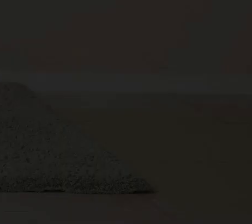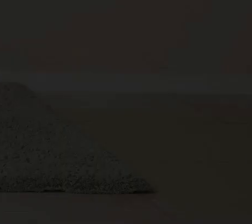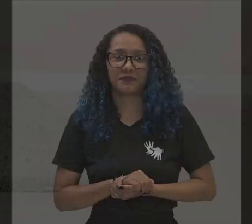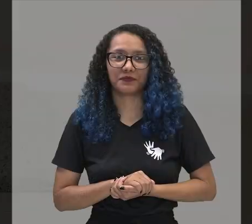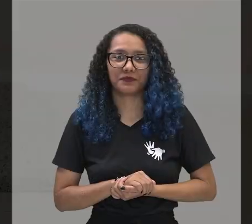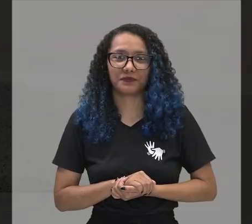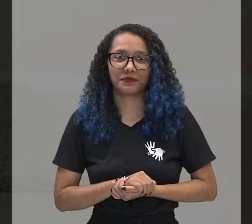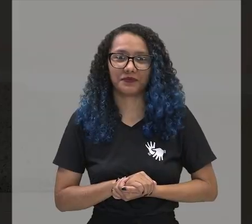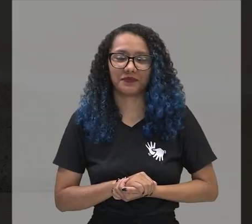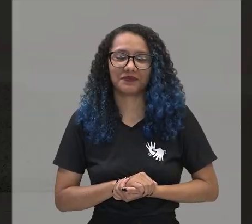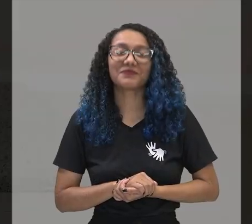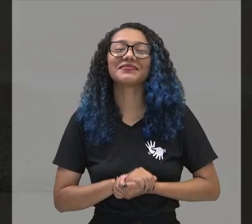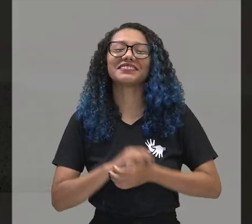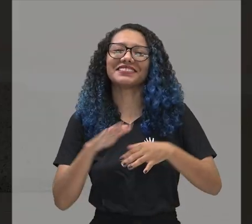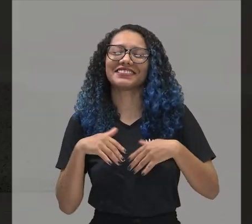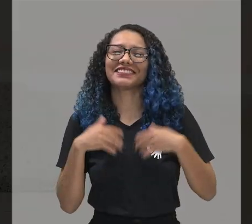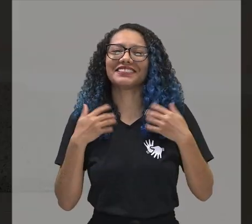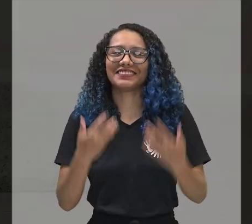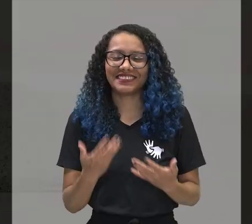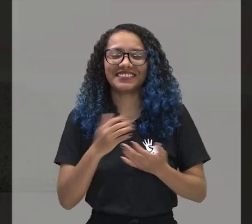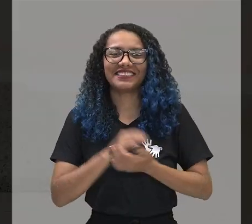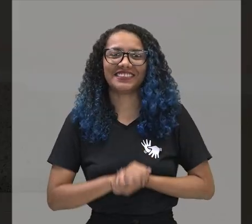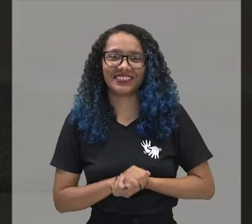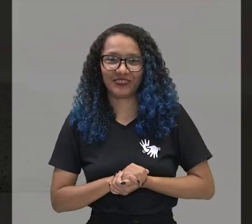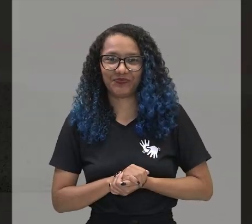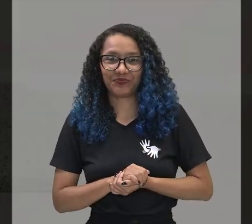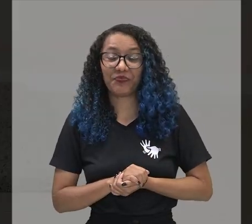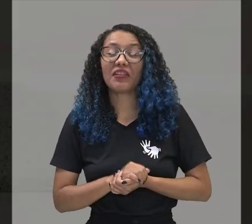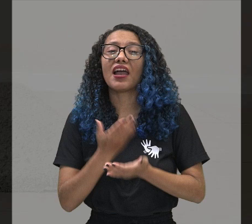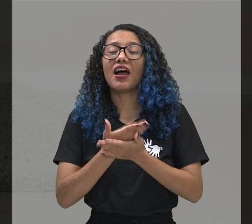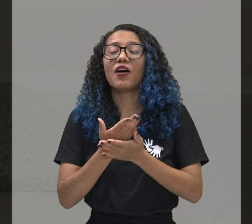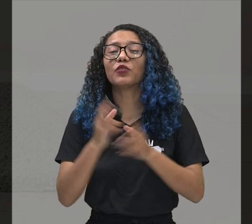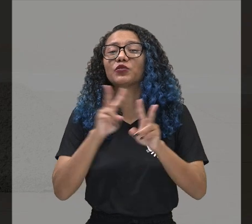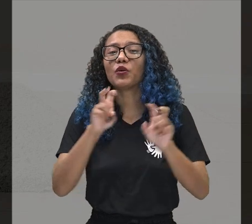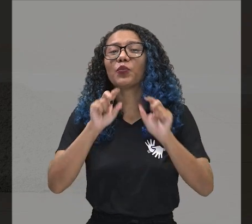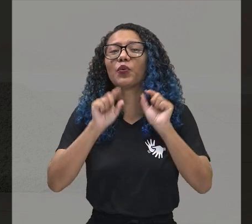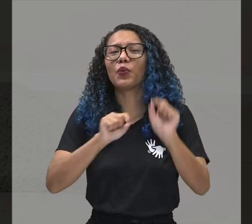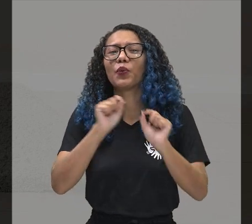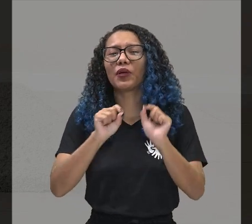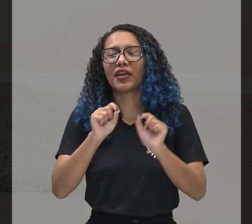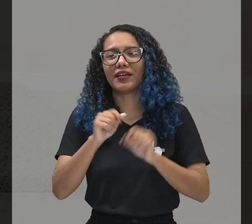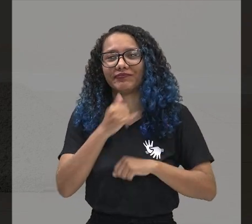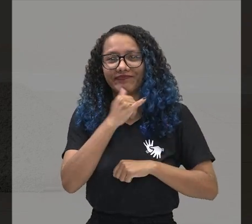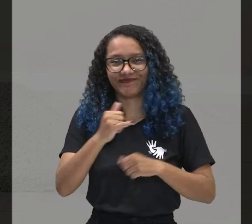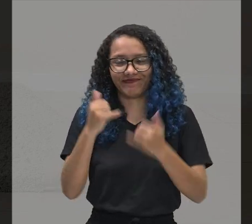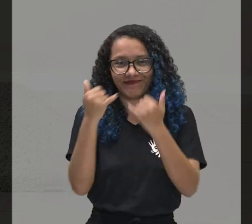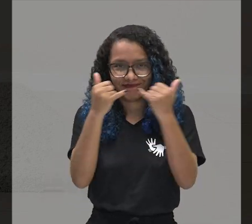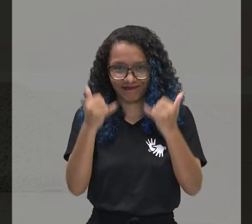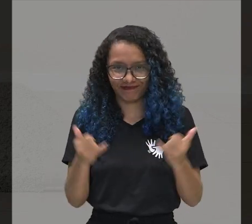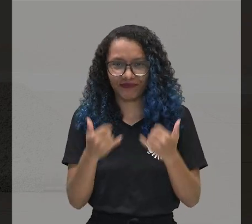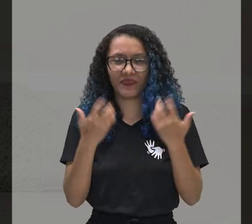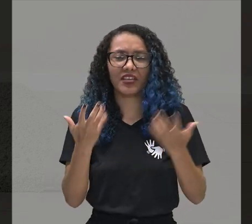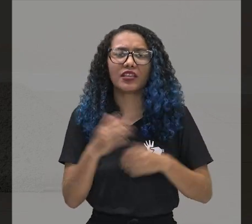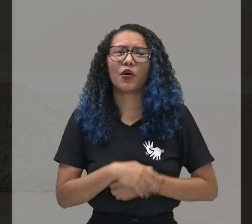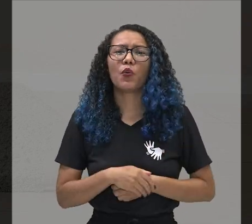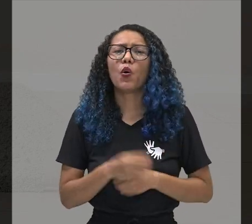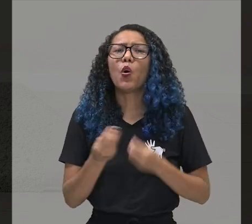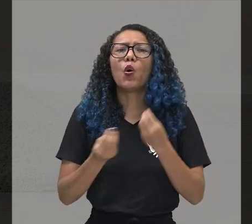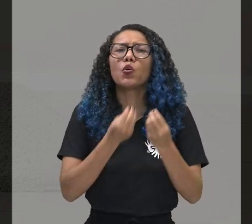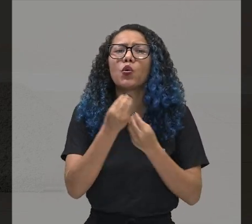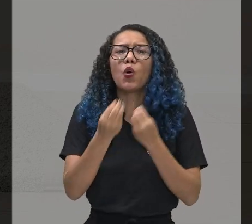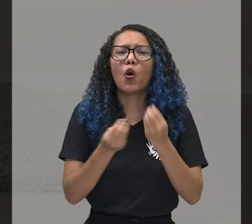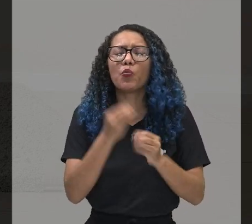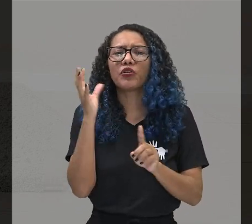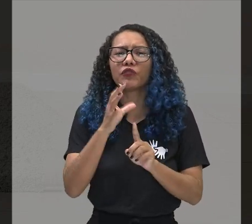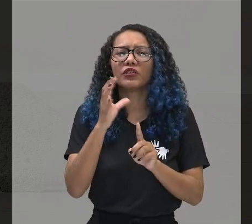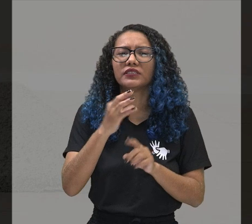A aula de hoje é sobre eletricidade, e qual a diferença, que esse elemento exerce no nosso